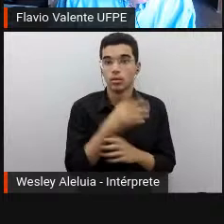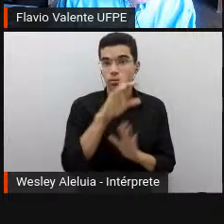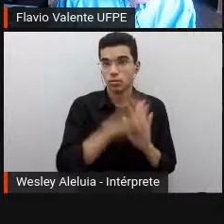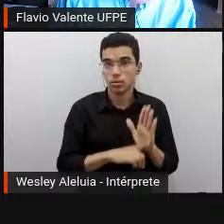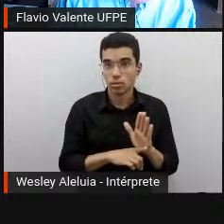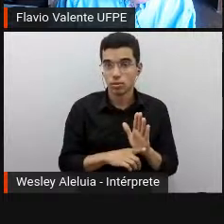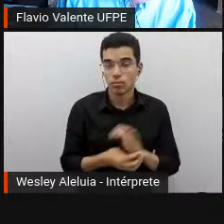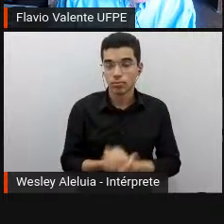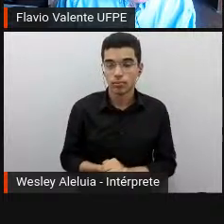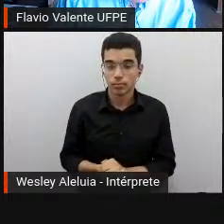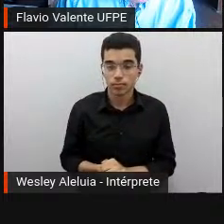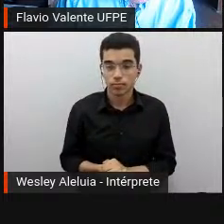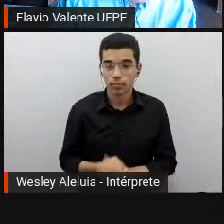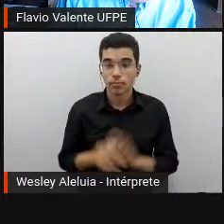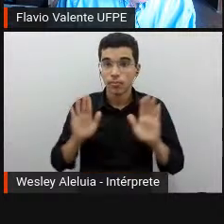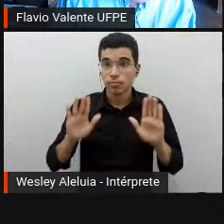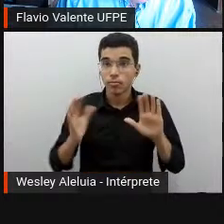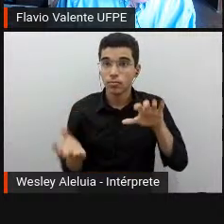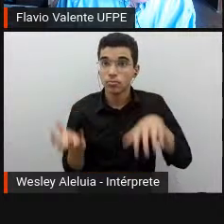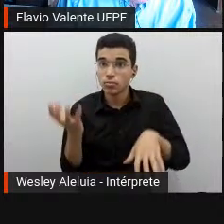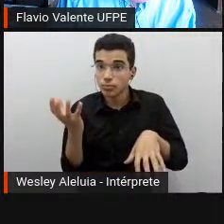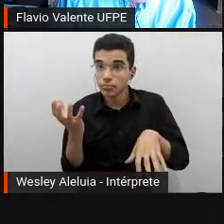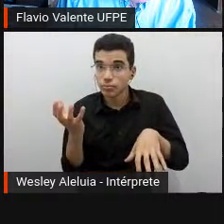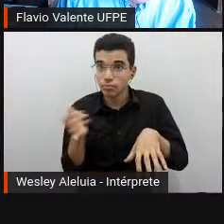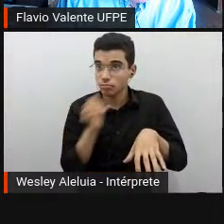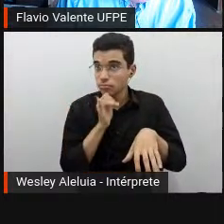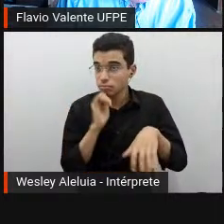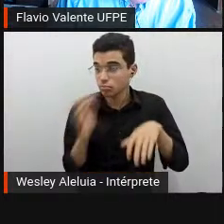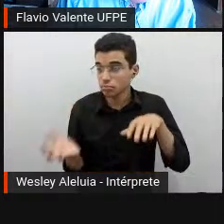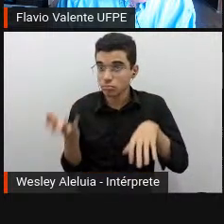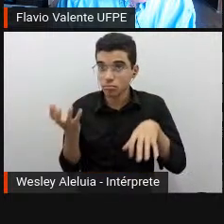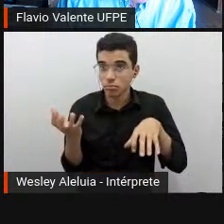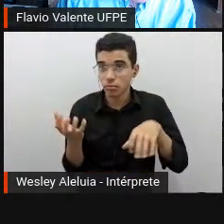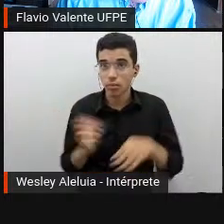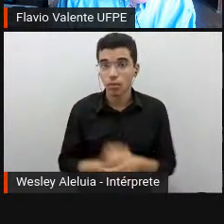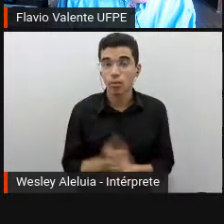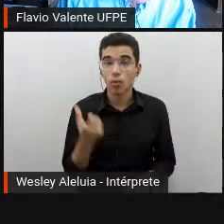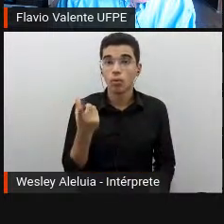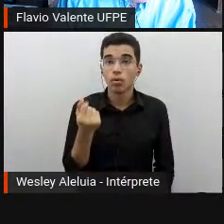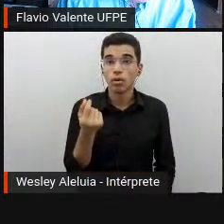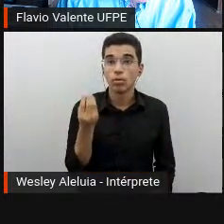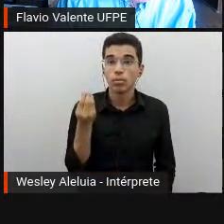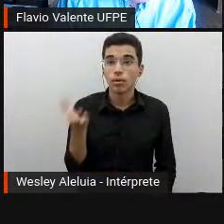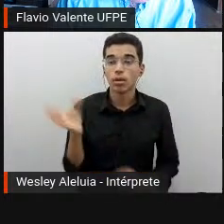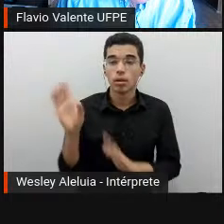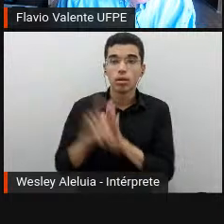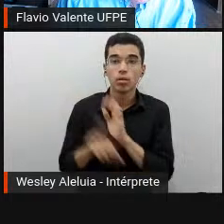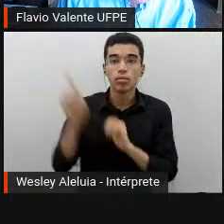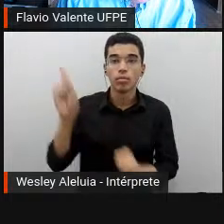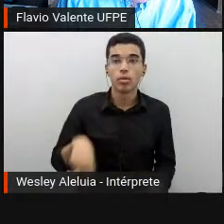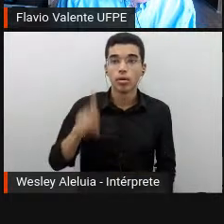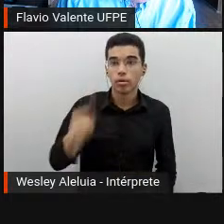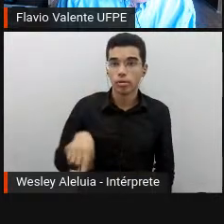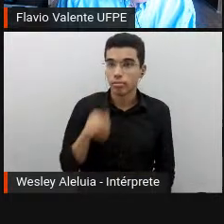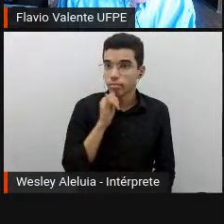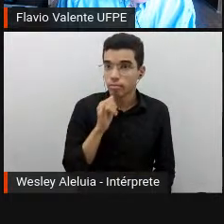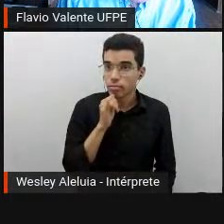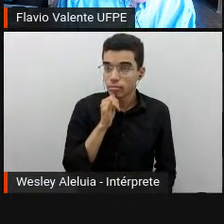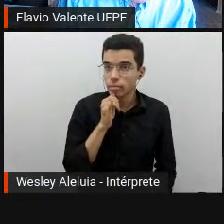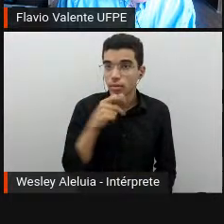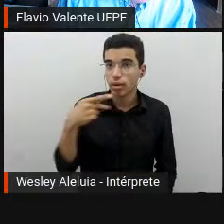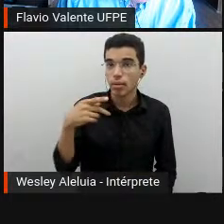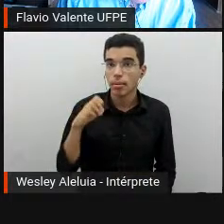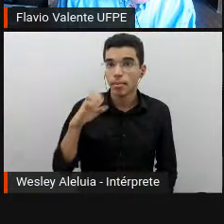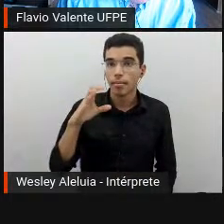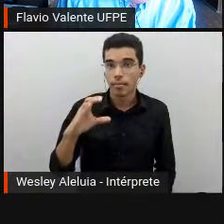Congresso corta os direitos, o dinheiro para direitos, como foi, por exemplo, com a PEC 95, que cortou o